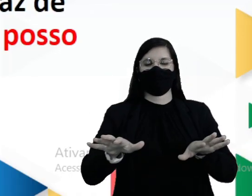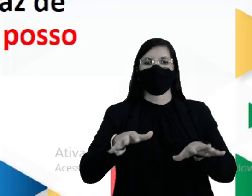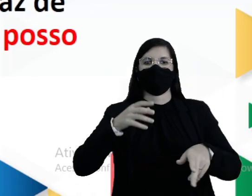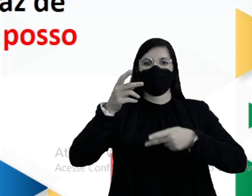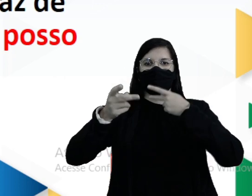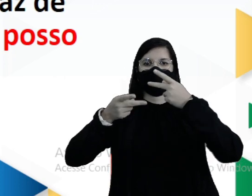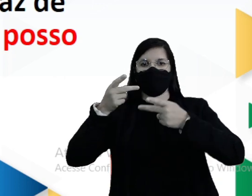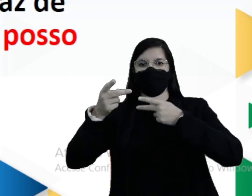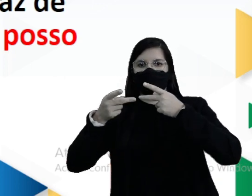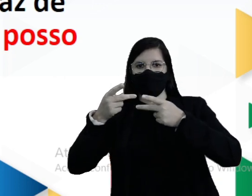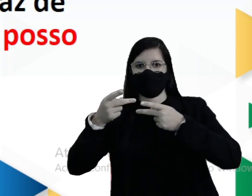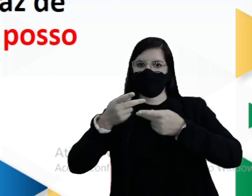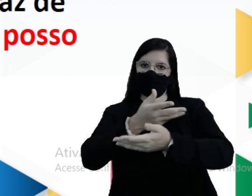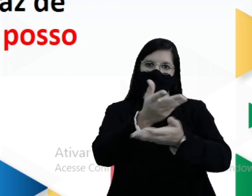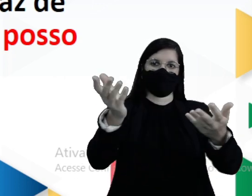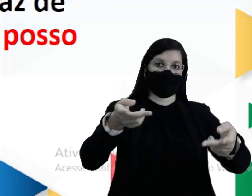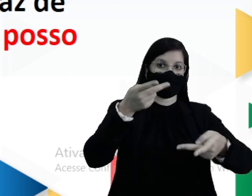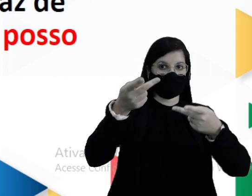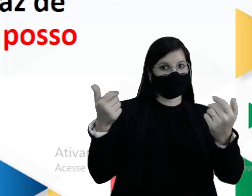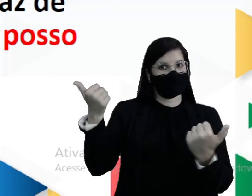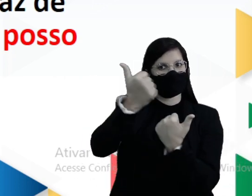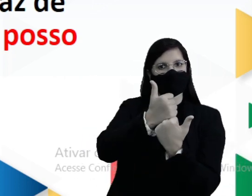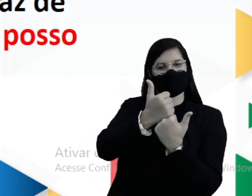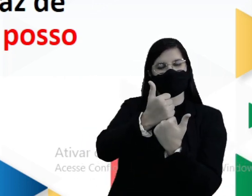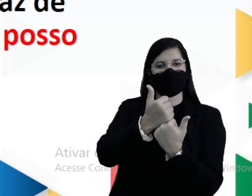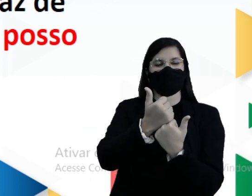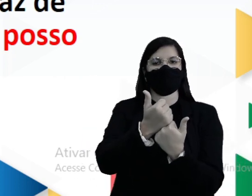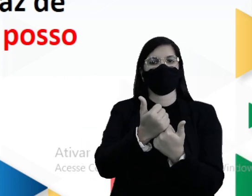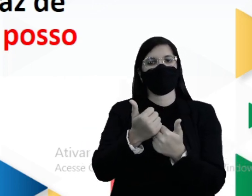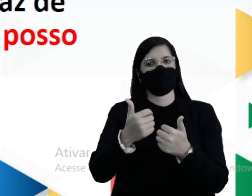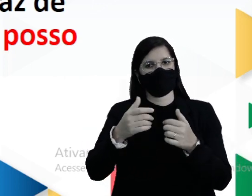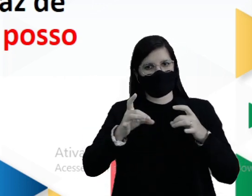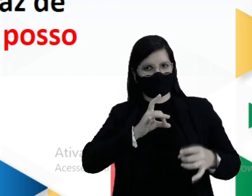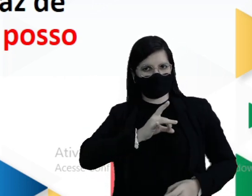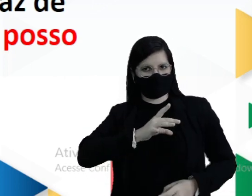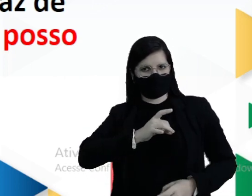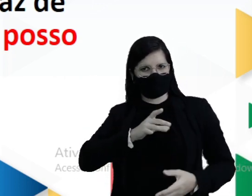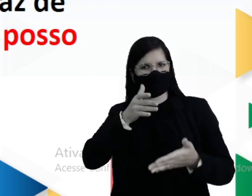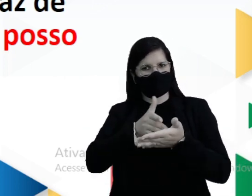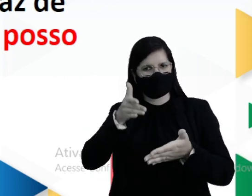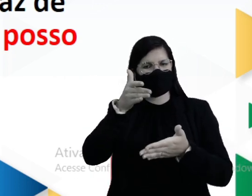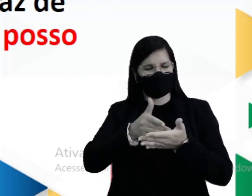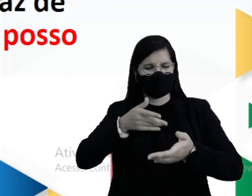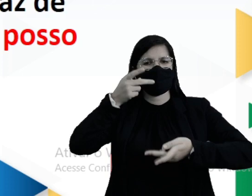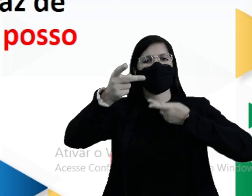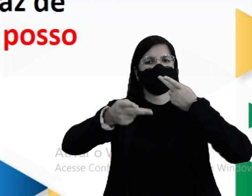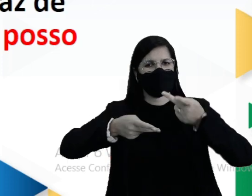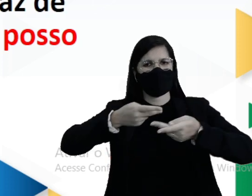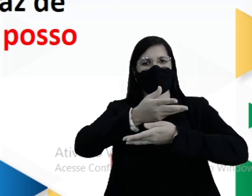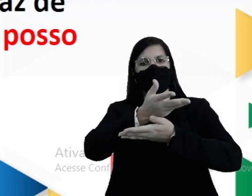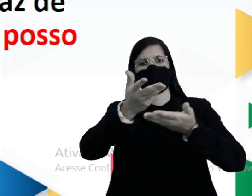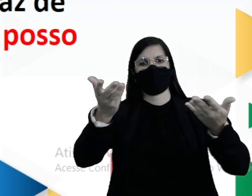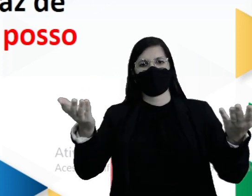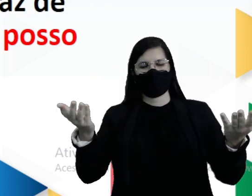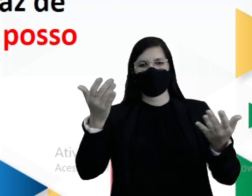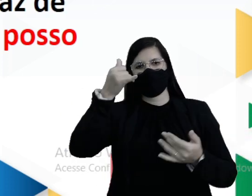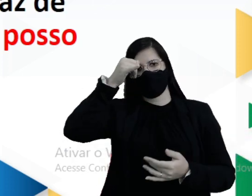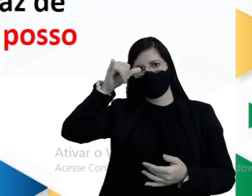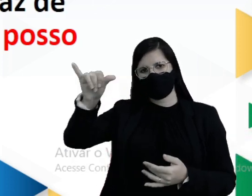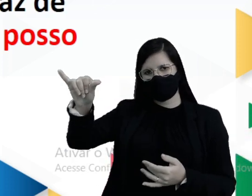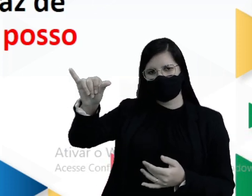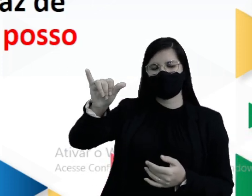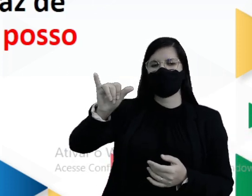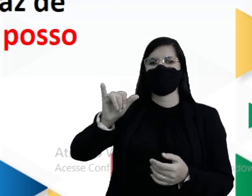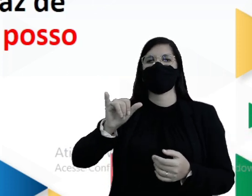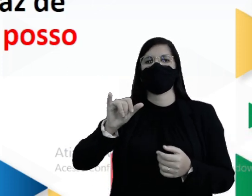Fale ou eles falarão em seu lugar. Enfrente o seu medo de falar em público. Evitá-lo pode